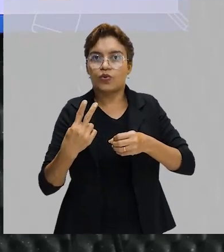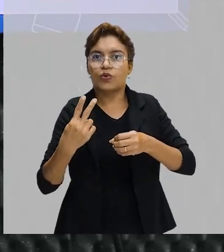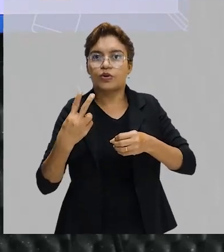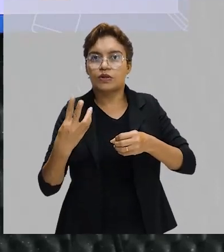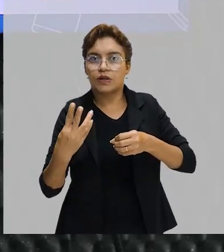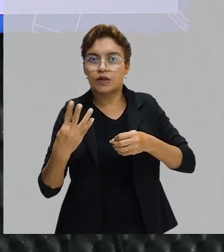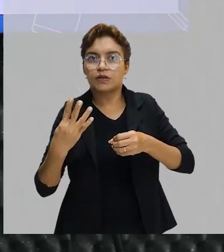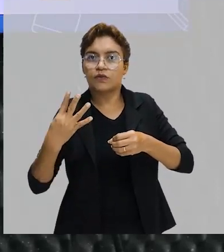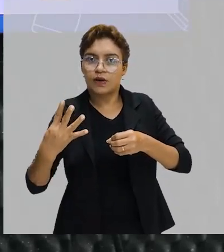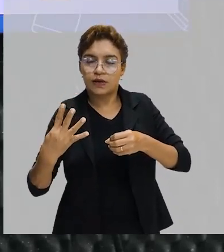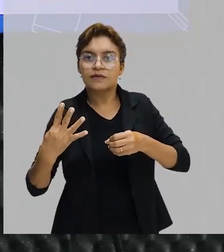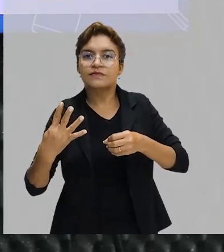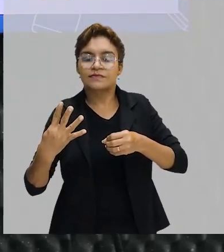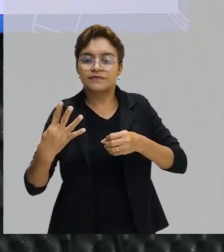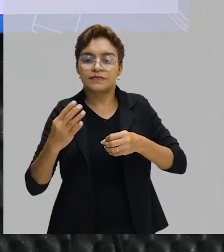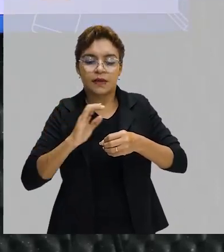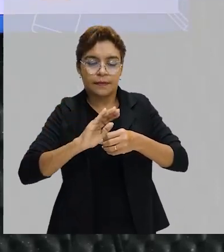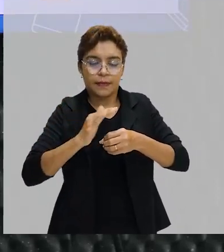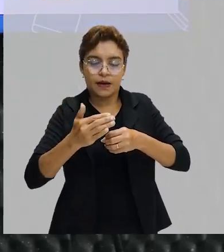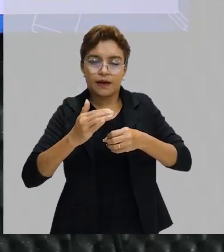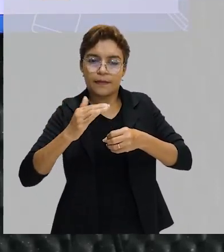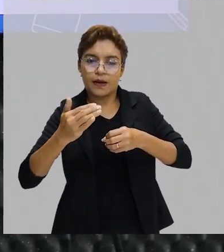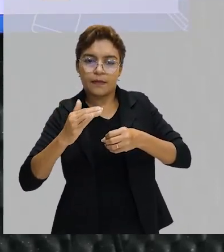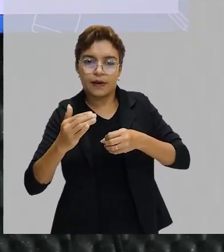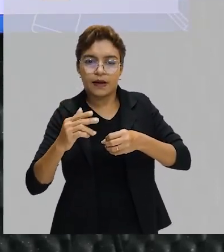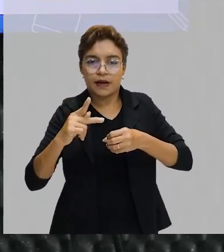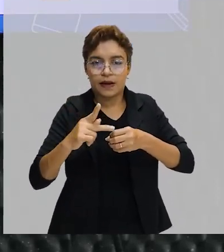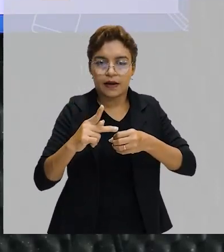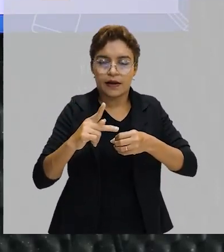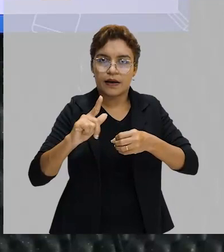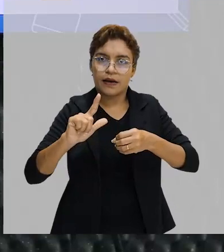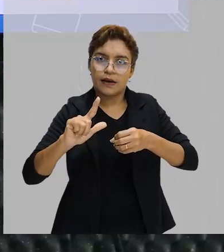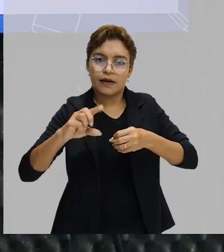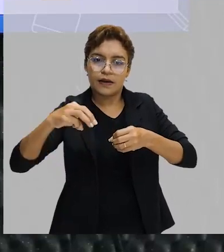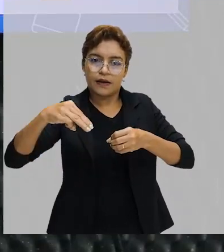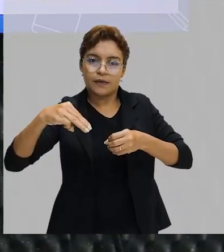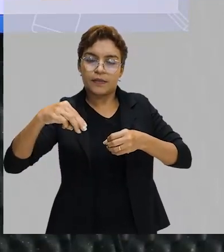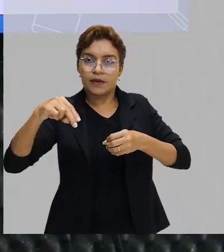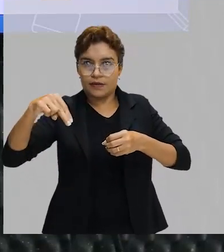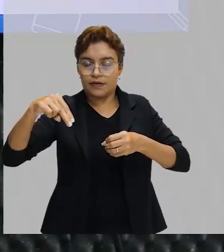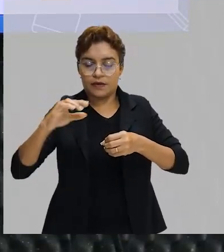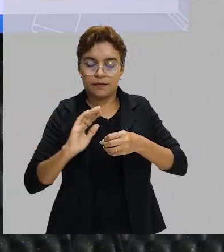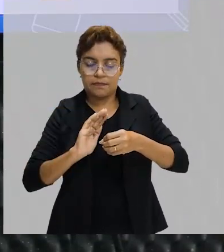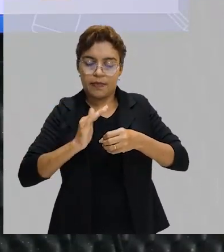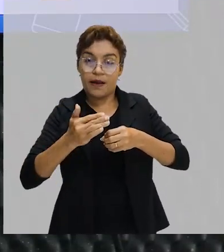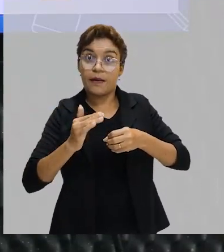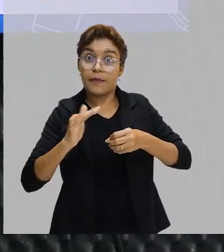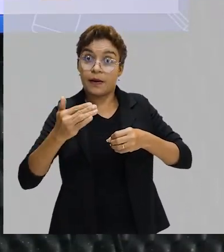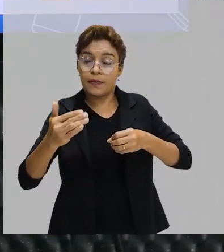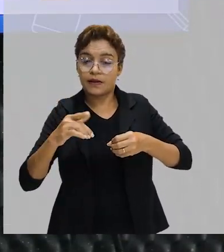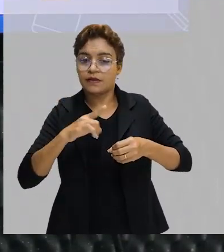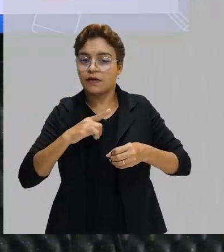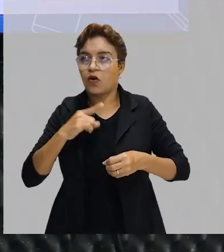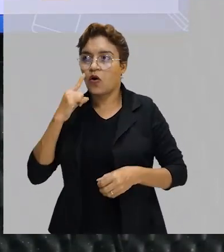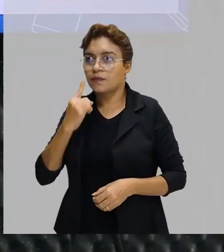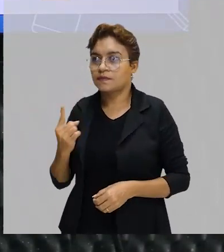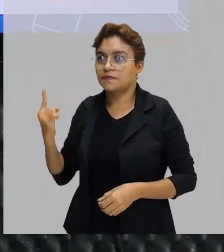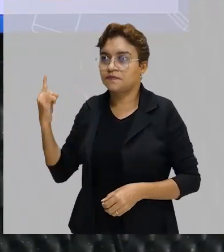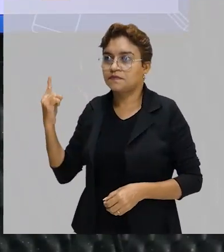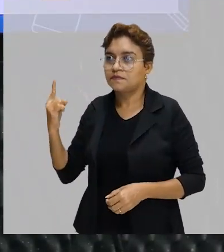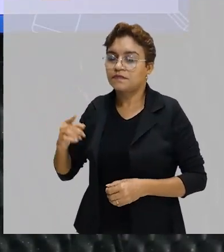4. Camadas K, L, M, N, certo? E aí vamos ter aqui, ó,